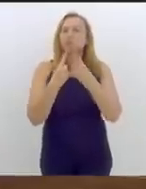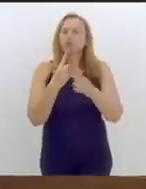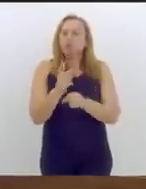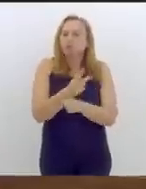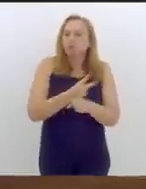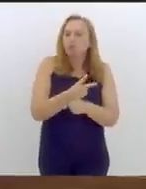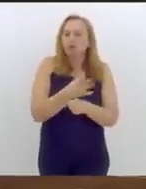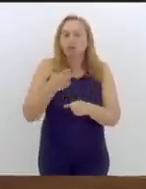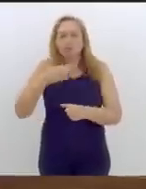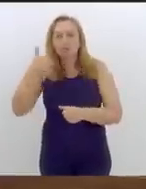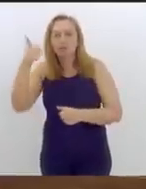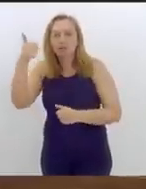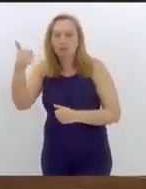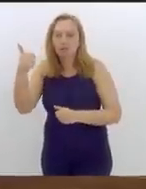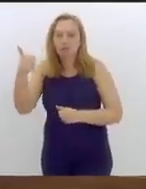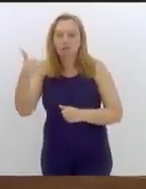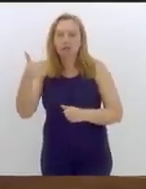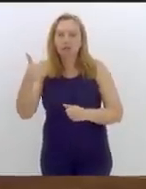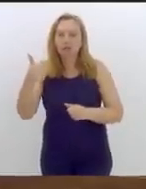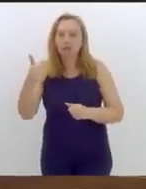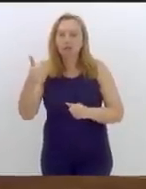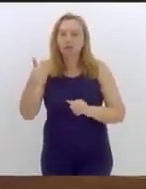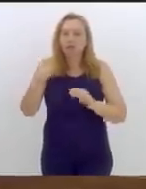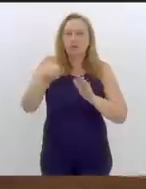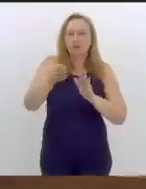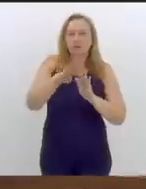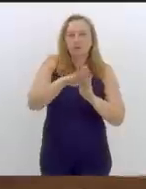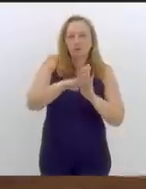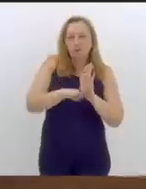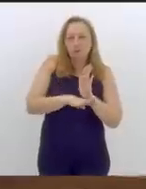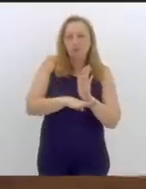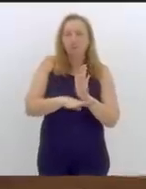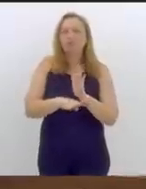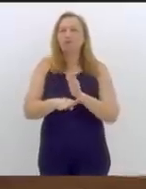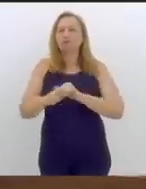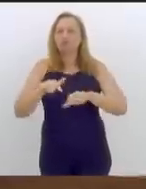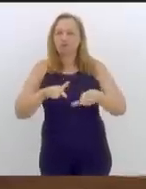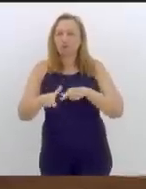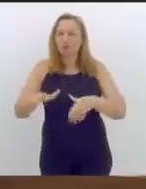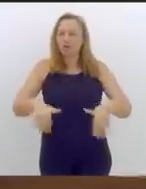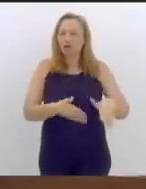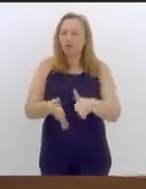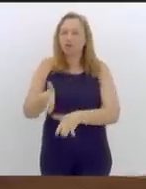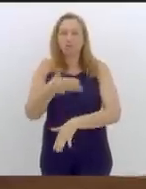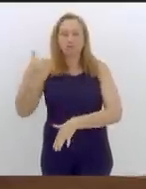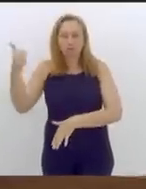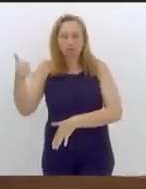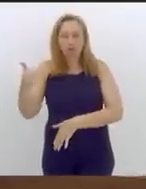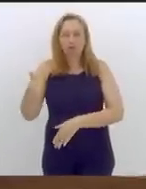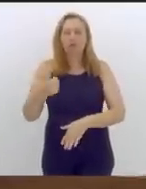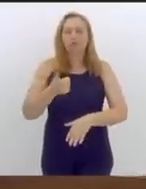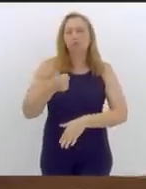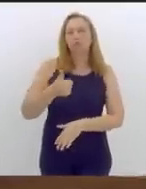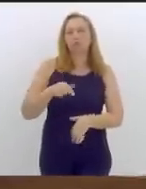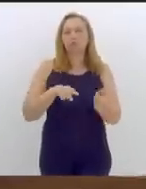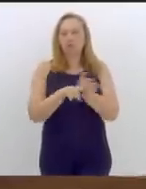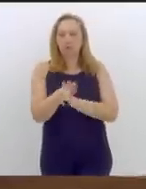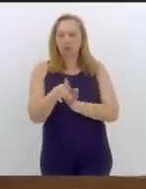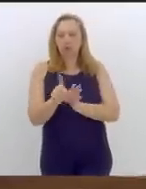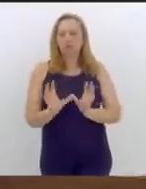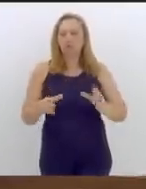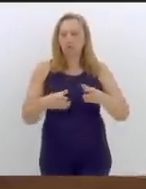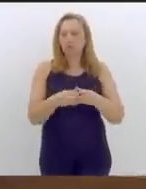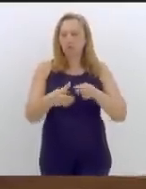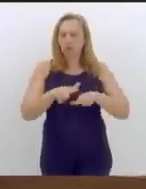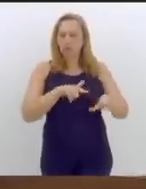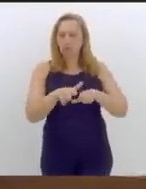melhorar essa escala encontrar um caminho possível essa é a primeira pergunta se esse grupo de